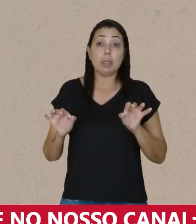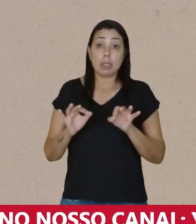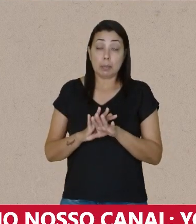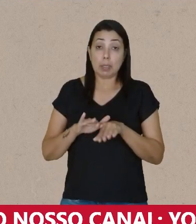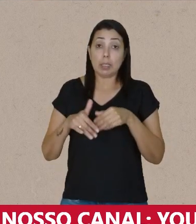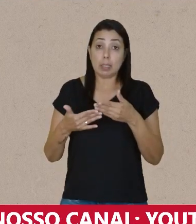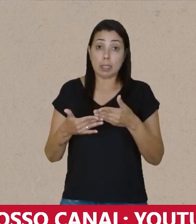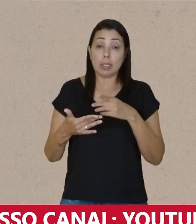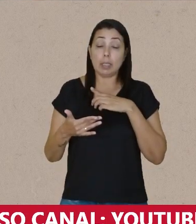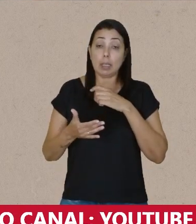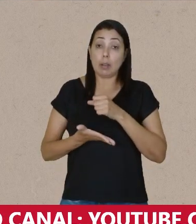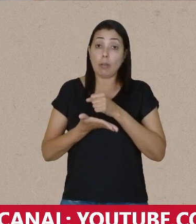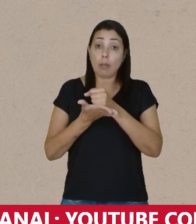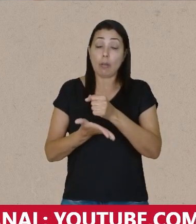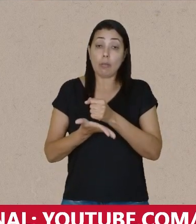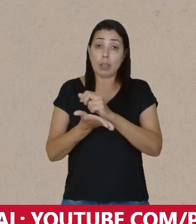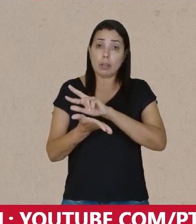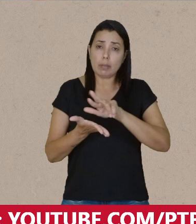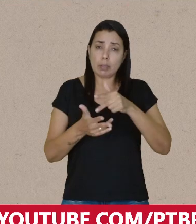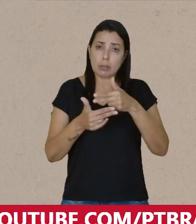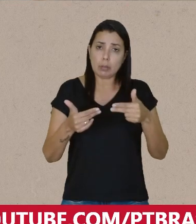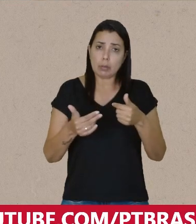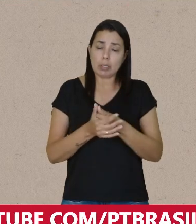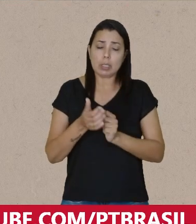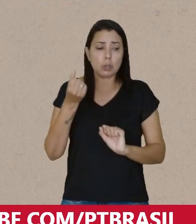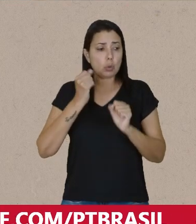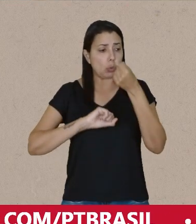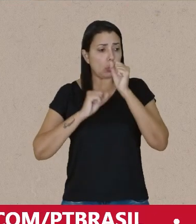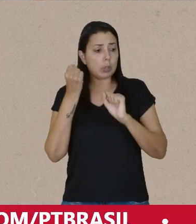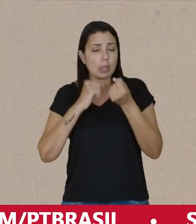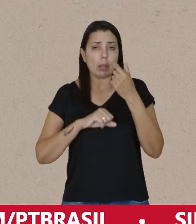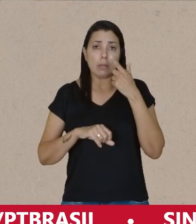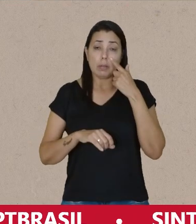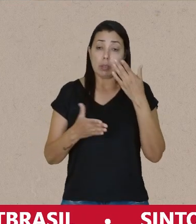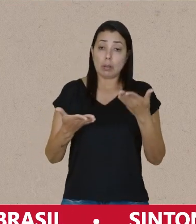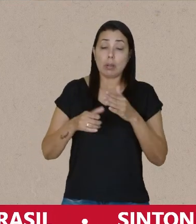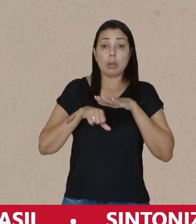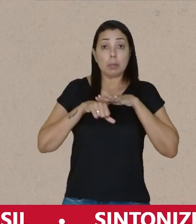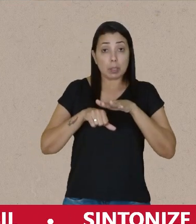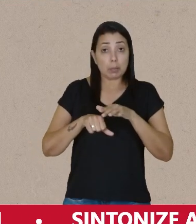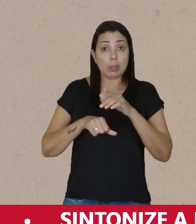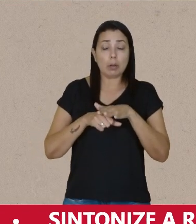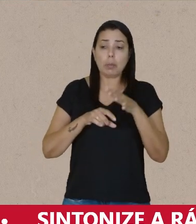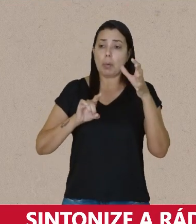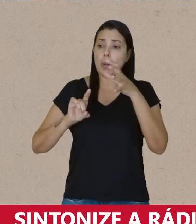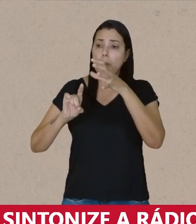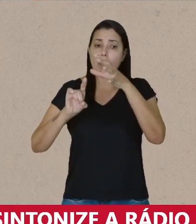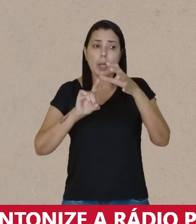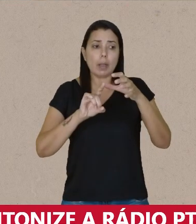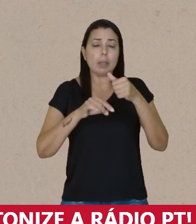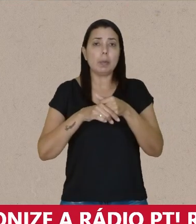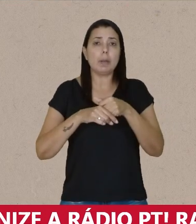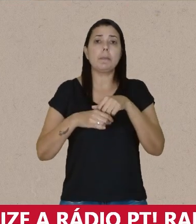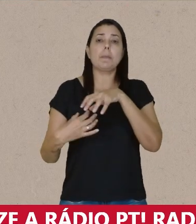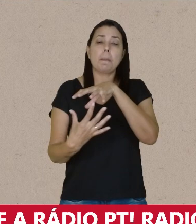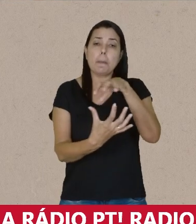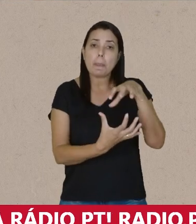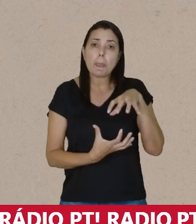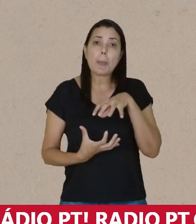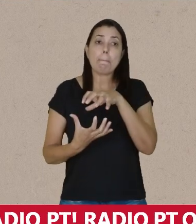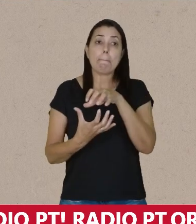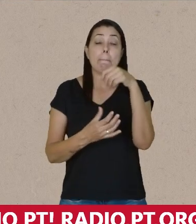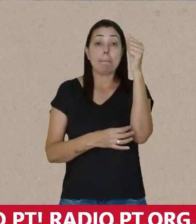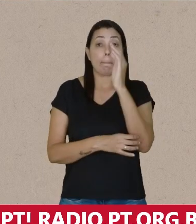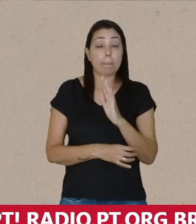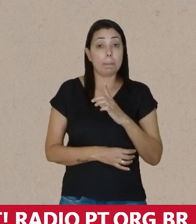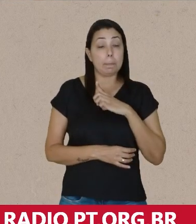um problema de oferta de uma série de insumos industriais, tendo em vista a pandemia, como ela afetou as cadeias de valor em âmbito mundial. O Brasil